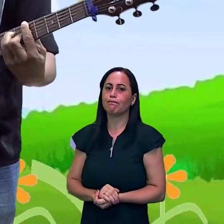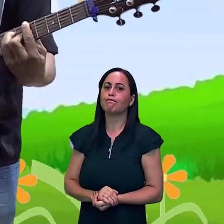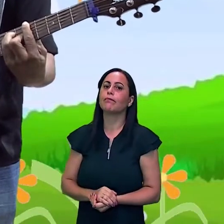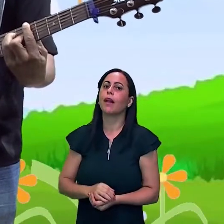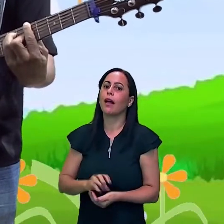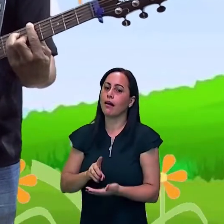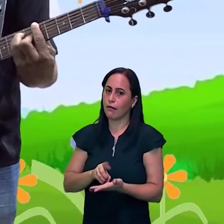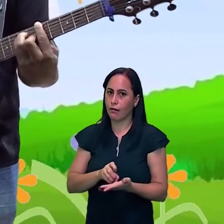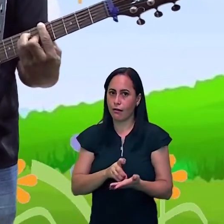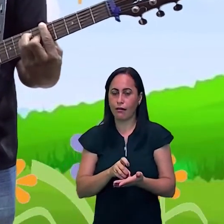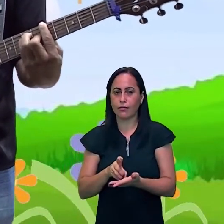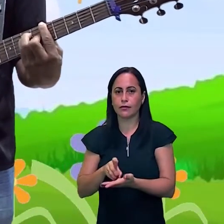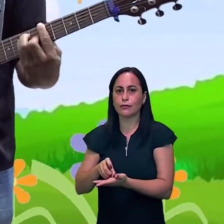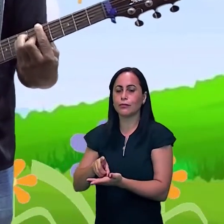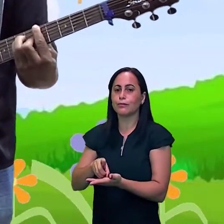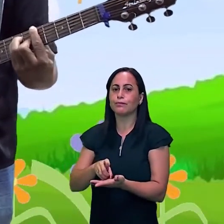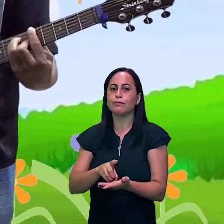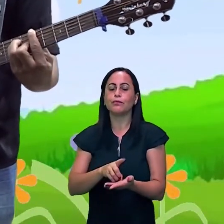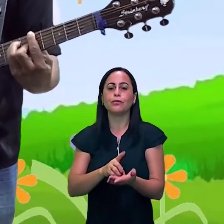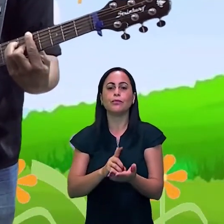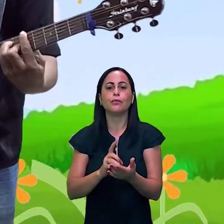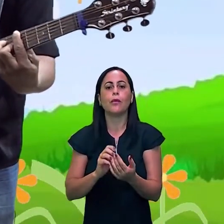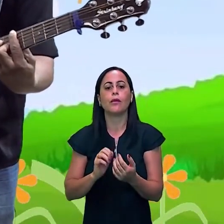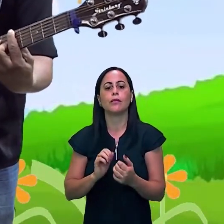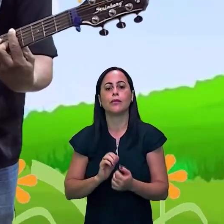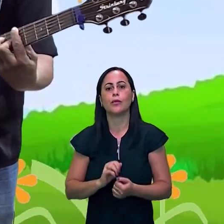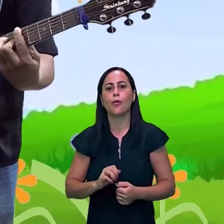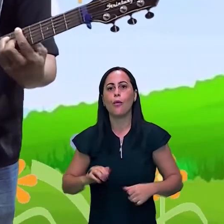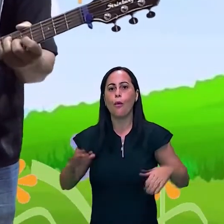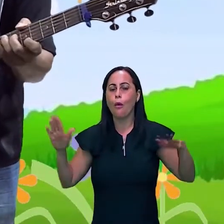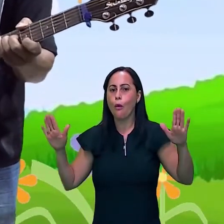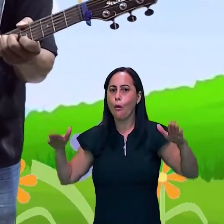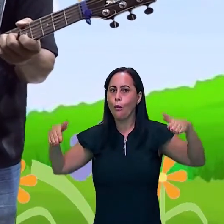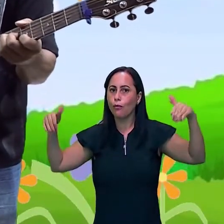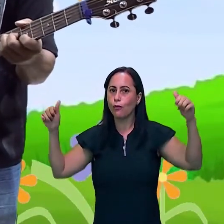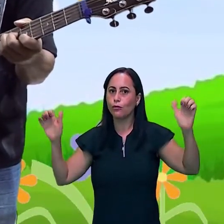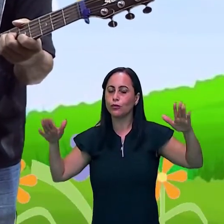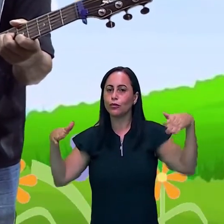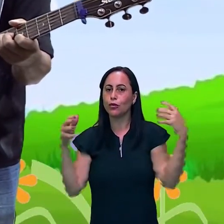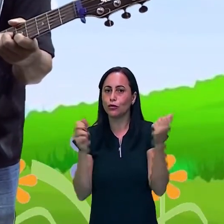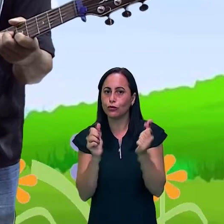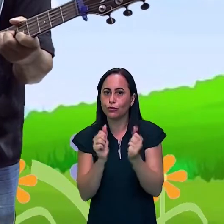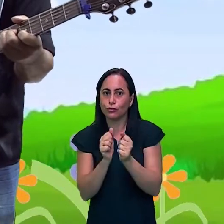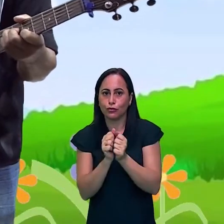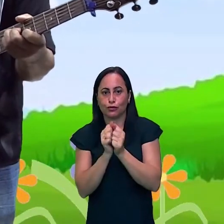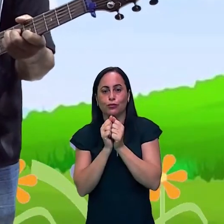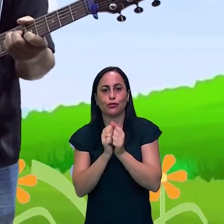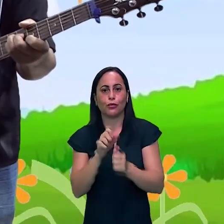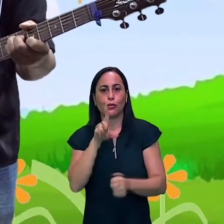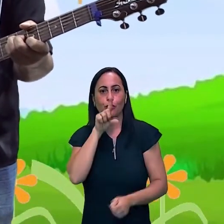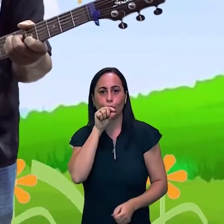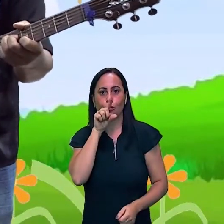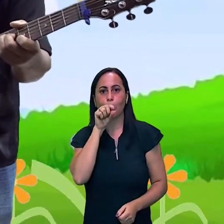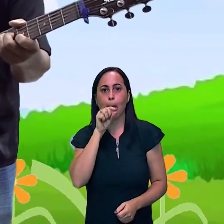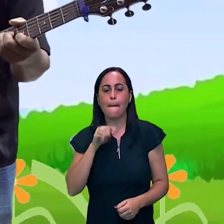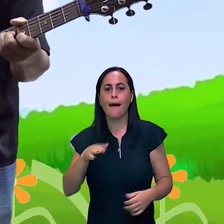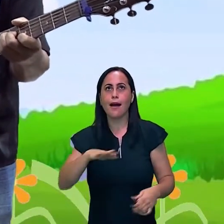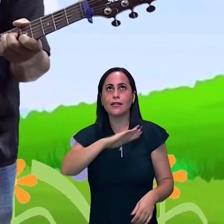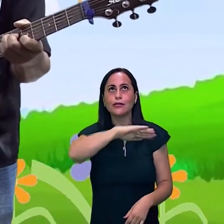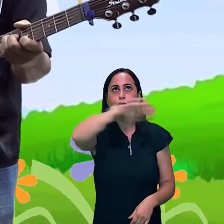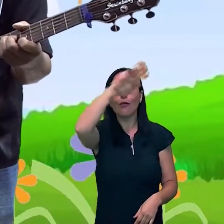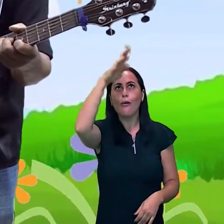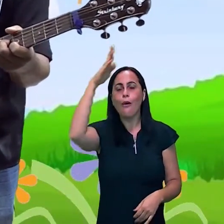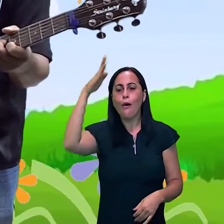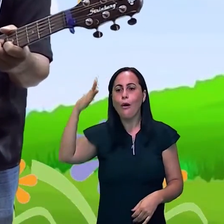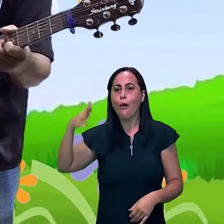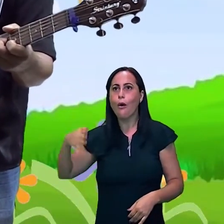Marta, a lagarta, um pássaro voou. Chegou na